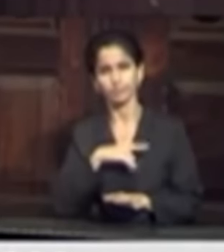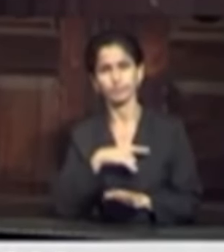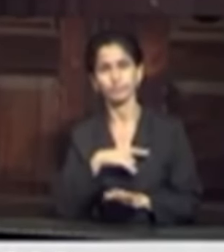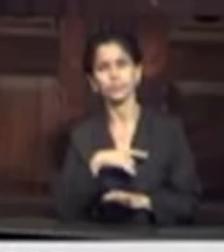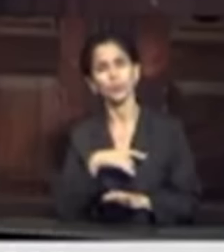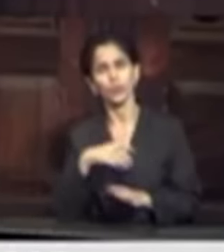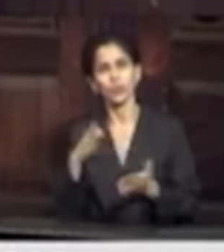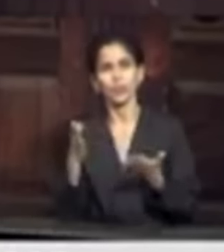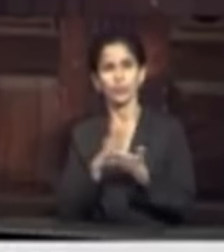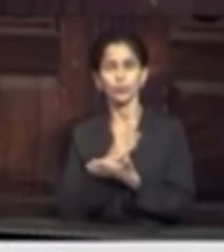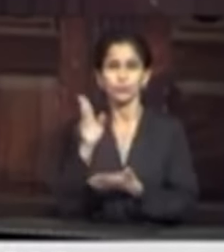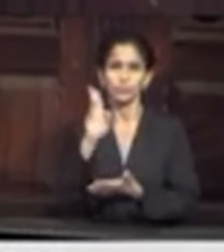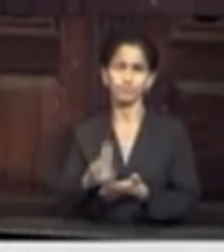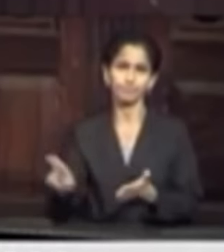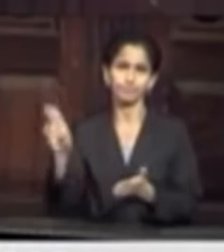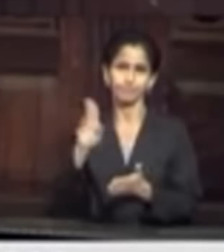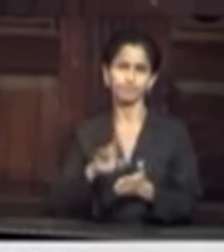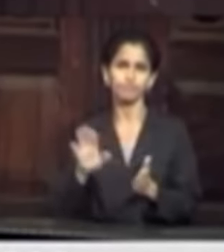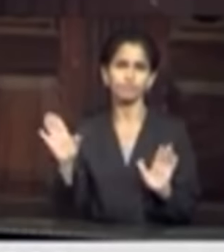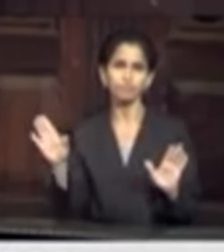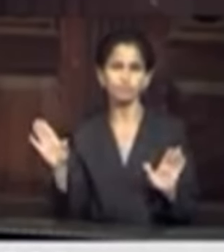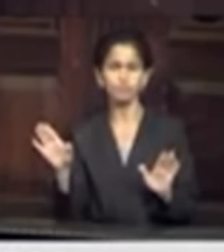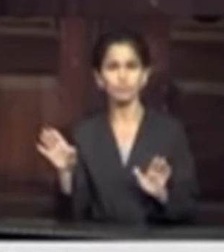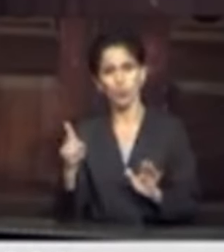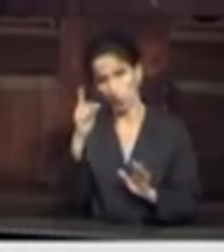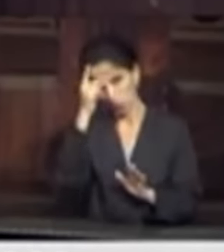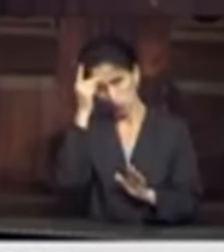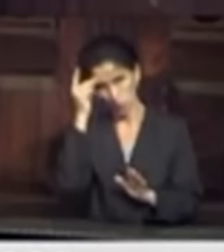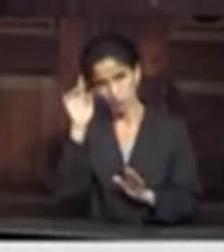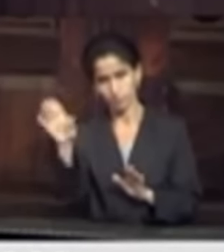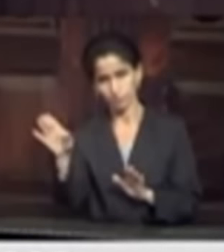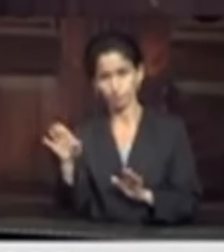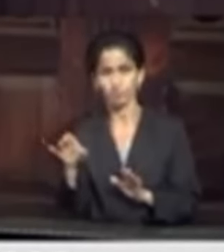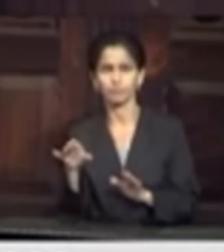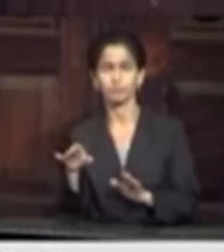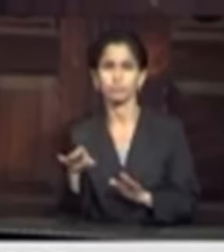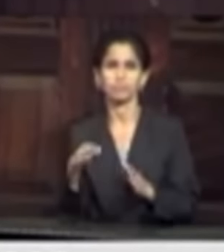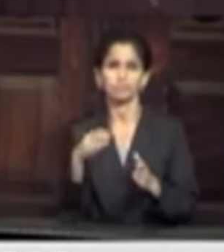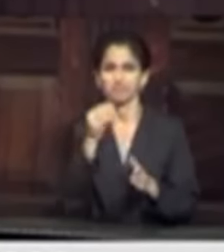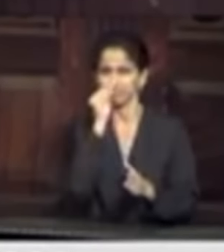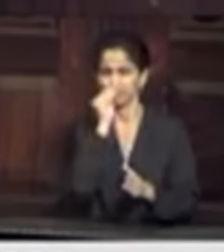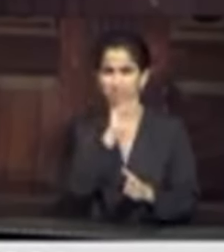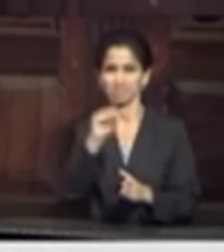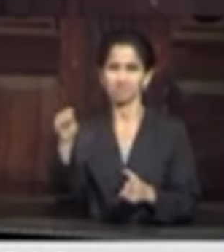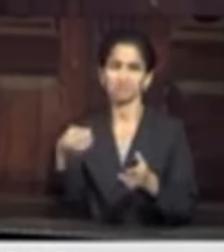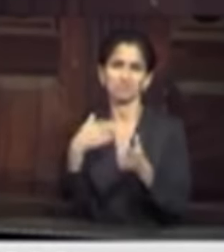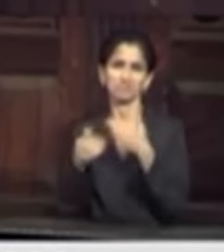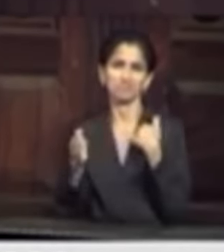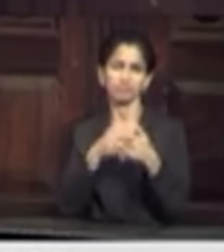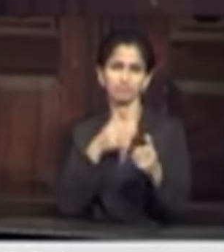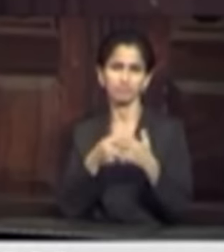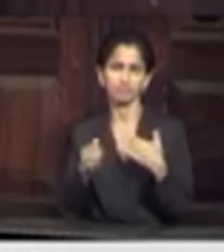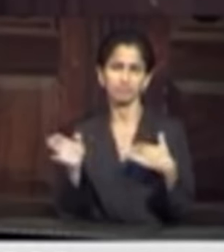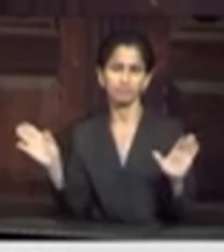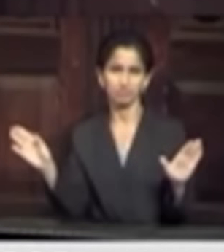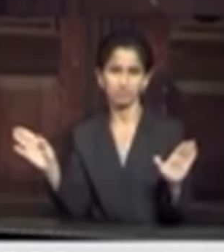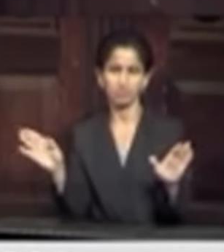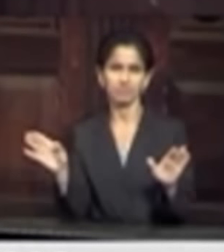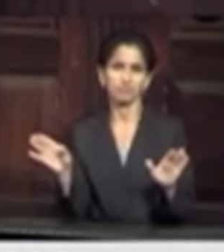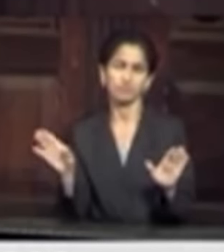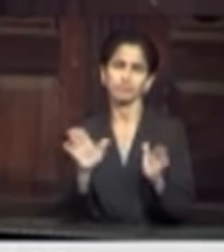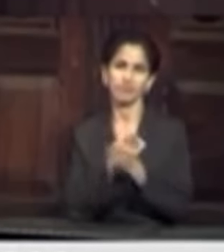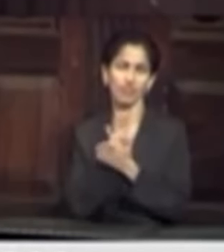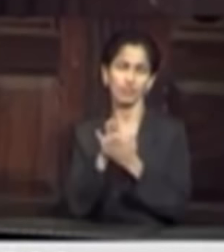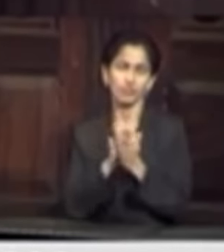utilizada principalmente quando uma pessoa não se importa com determinada coisa ou